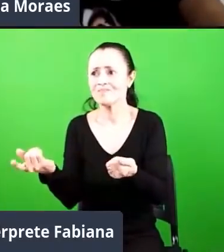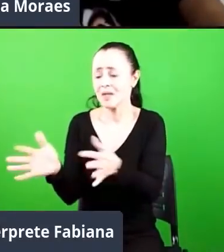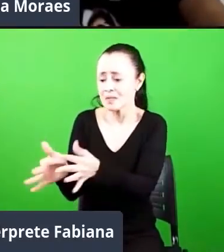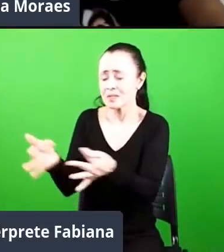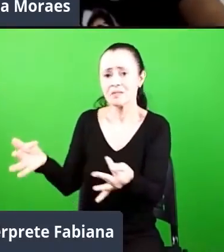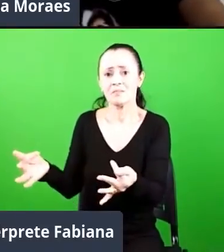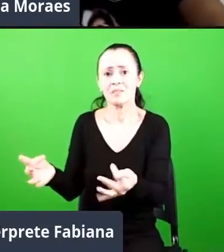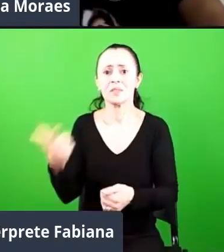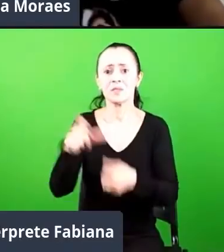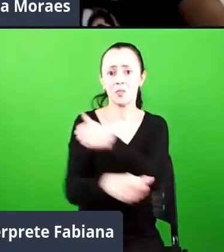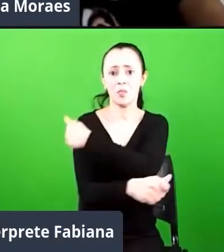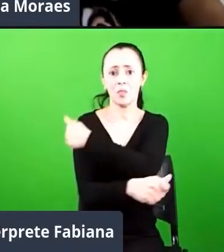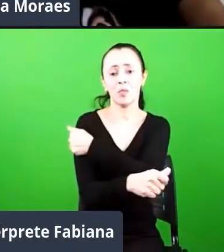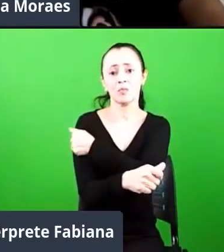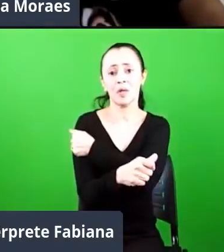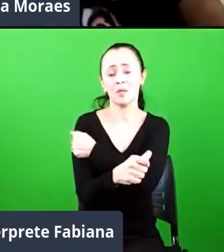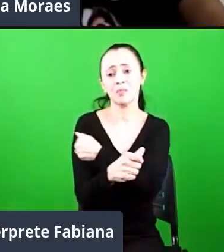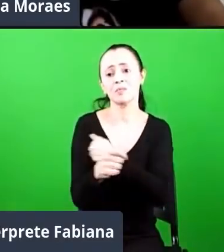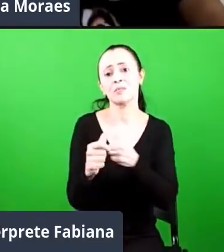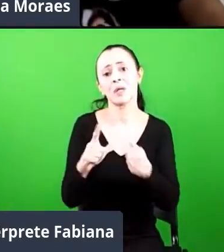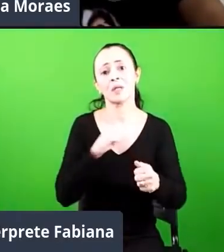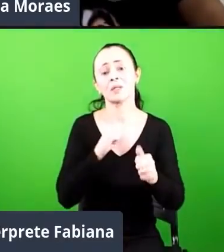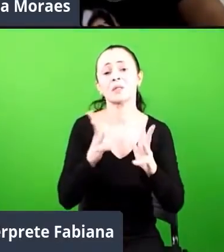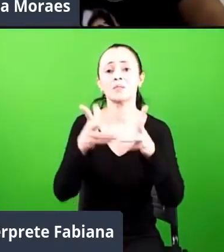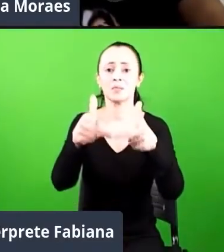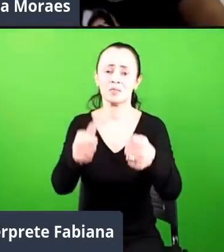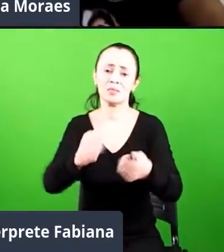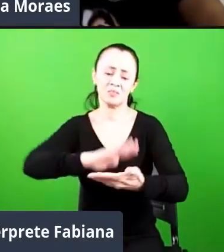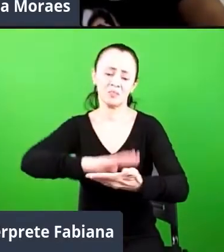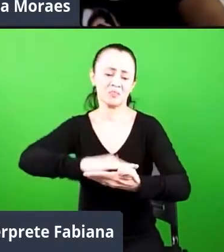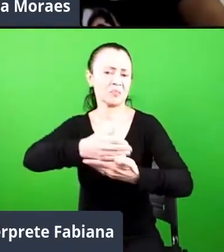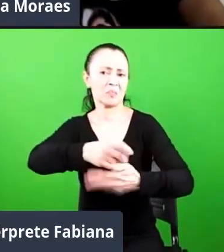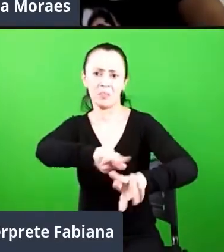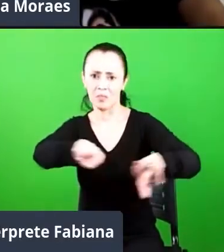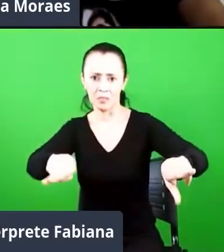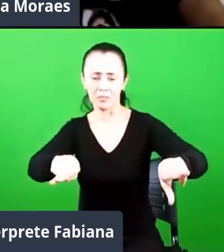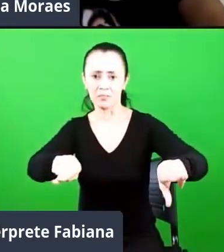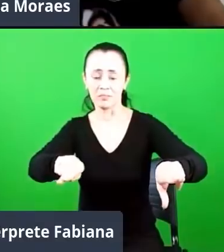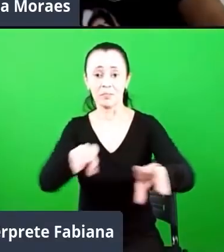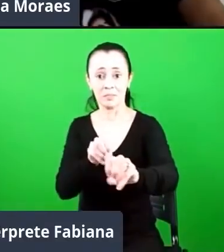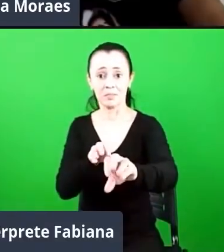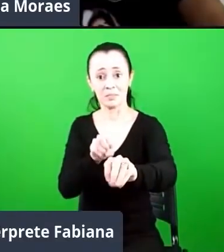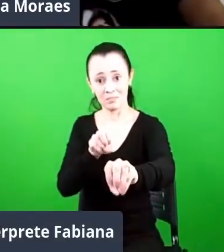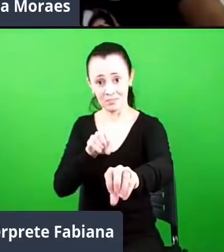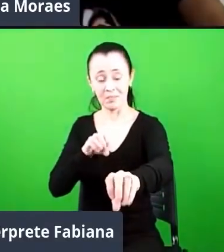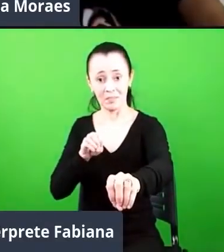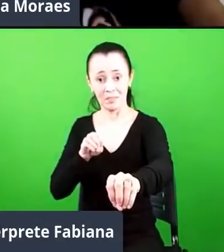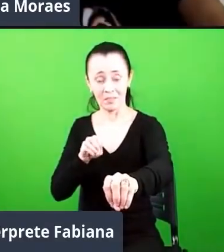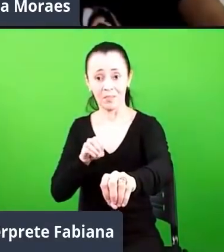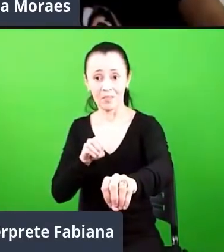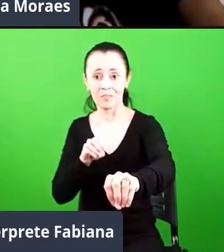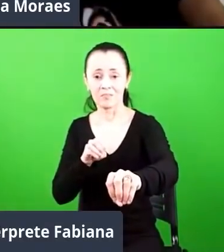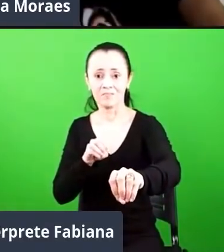econômicas, culturais, já eram muito distintas. E esse ensino remoto, ele deixa evidenciado isso, né?